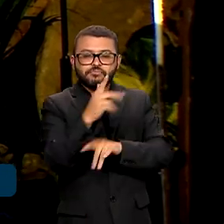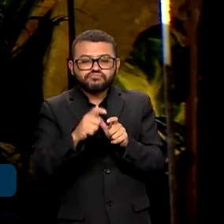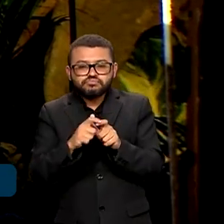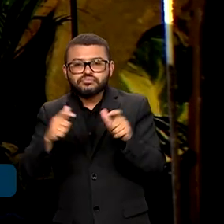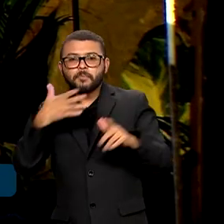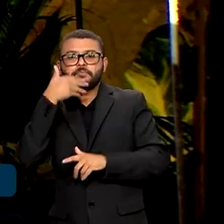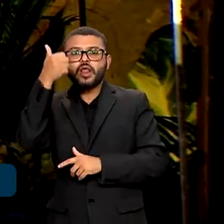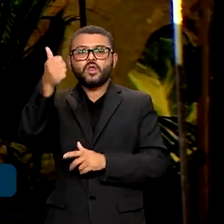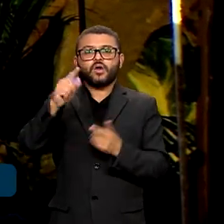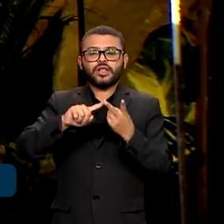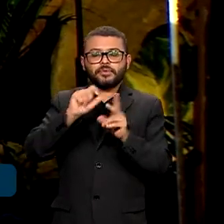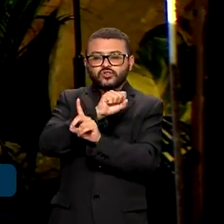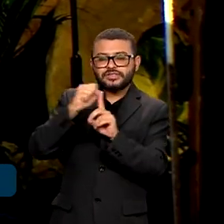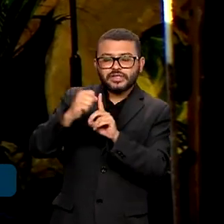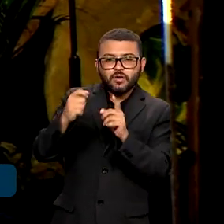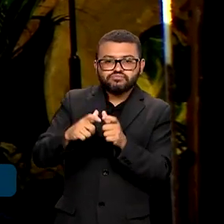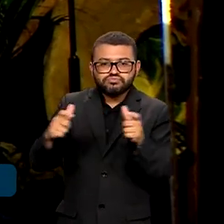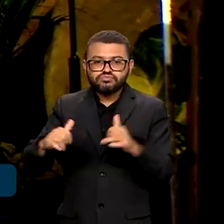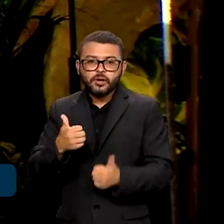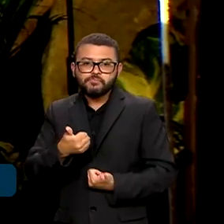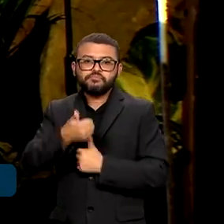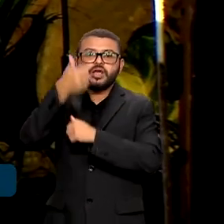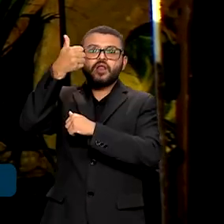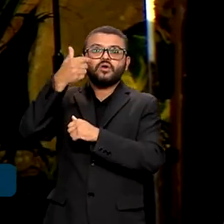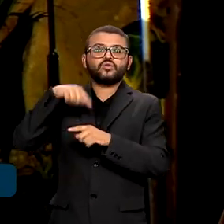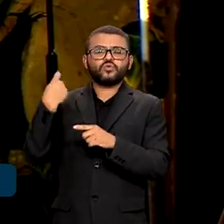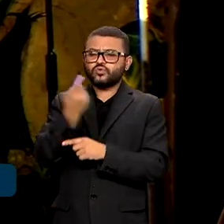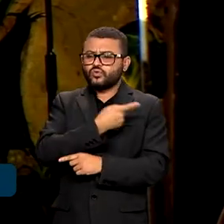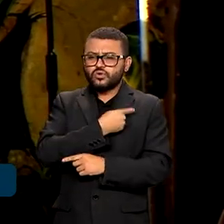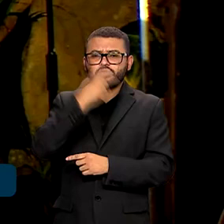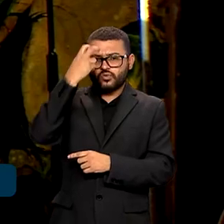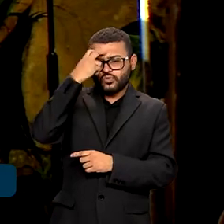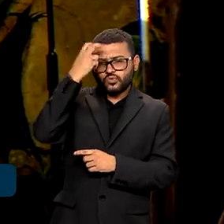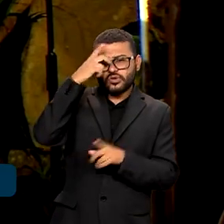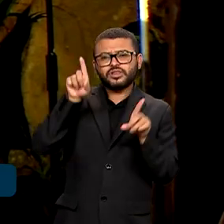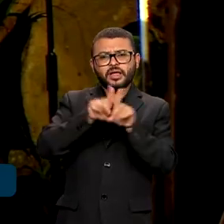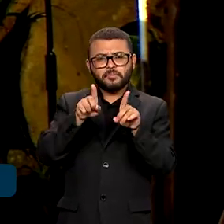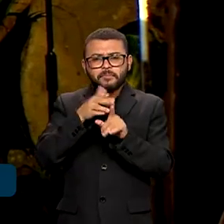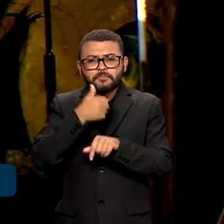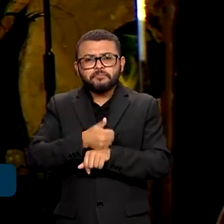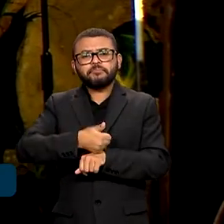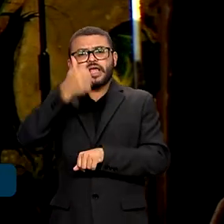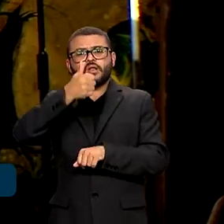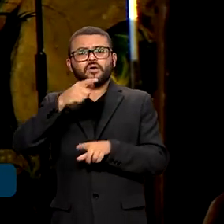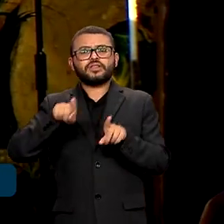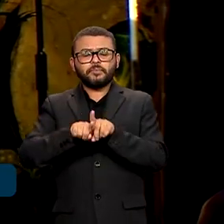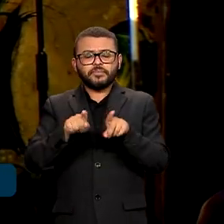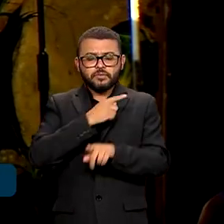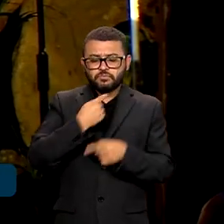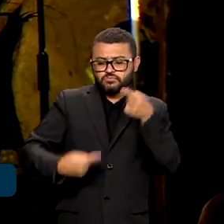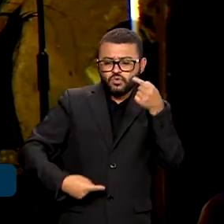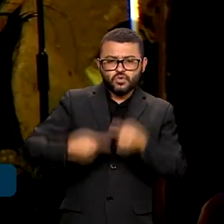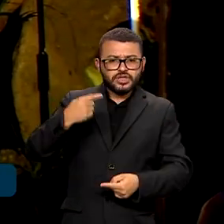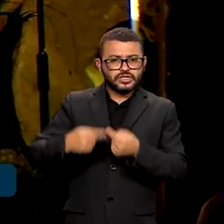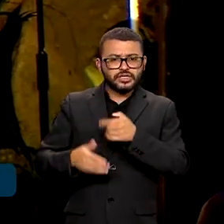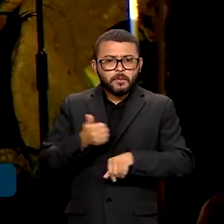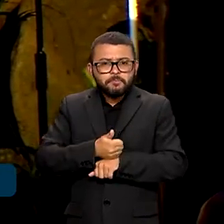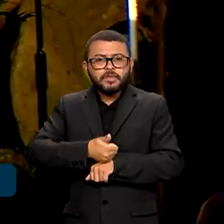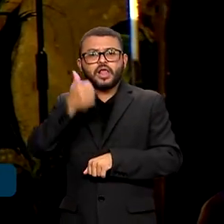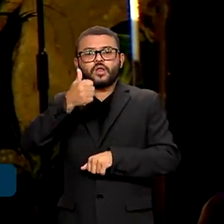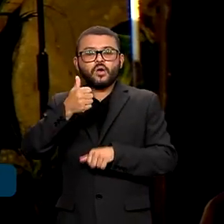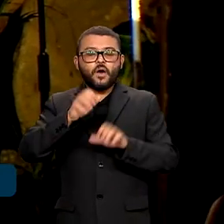sua dimensão social, na sua dimensão cultural, na sua dimensão política e na sua